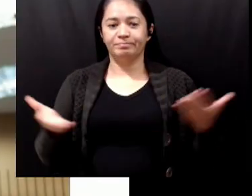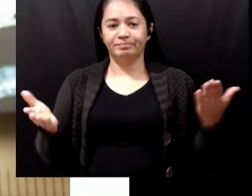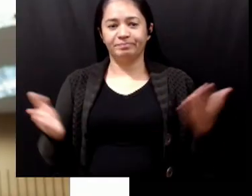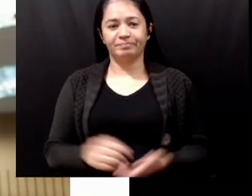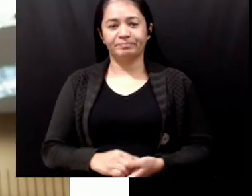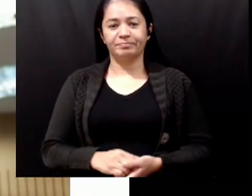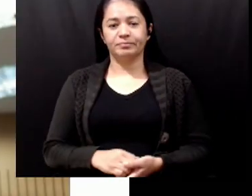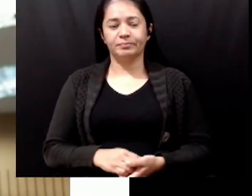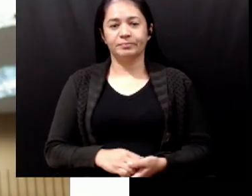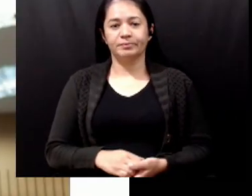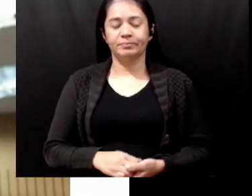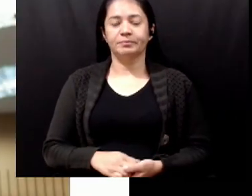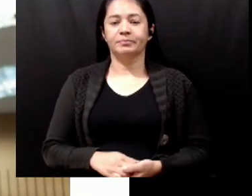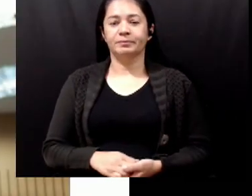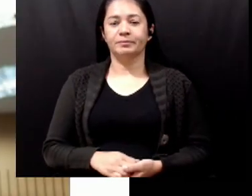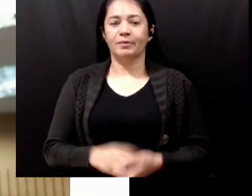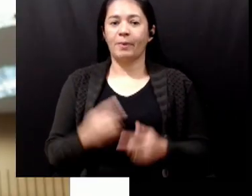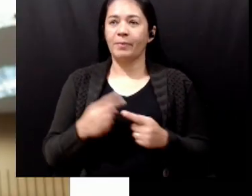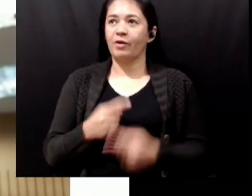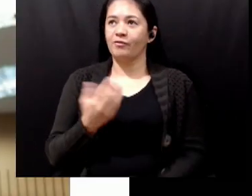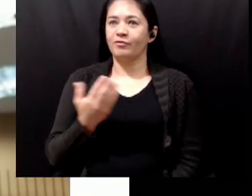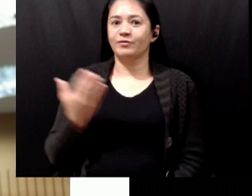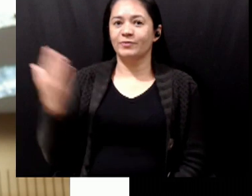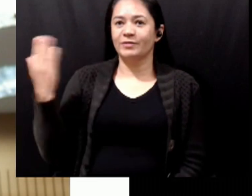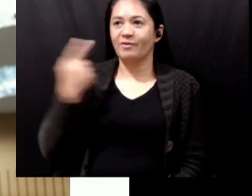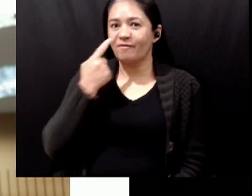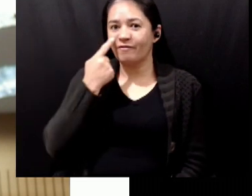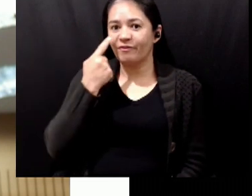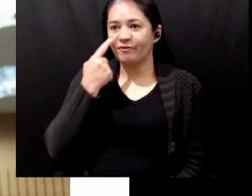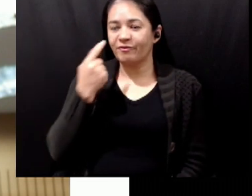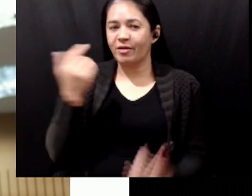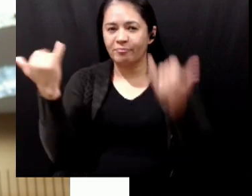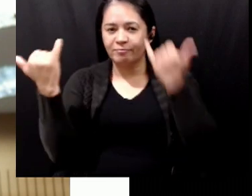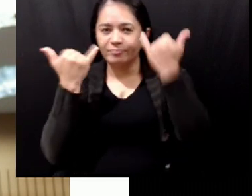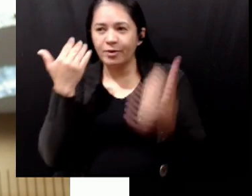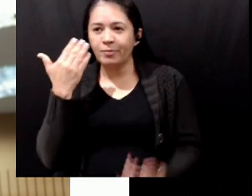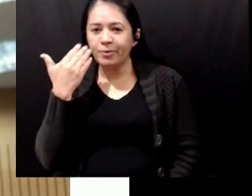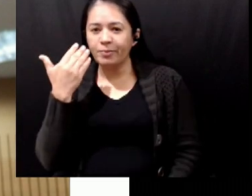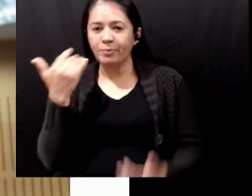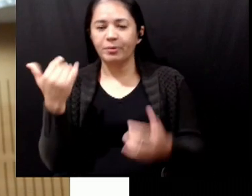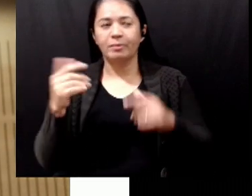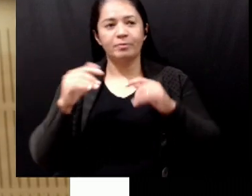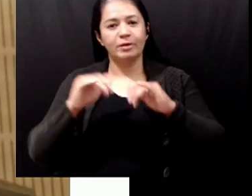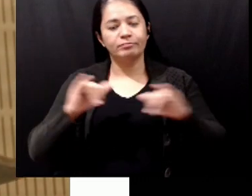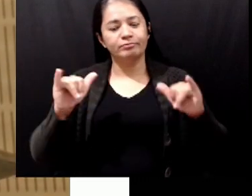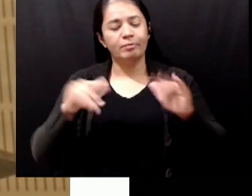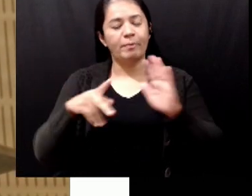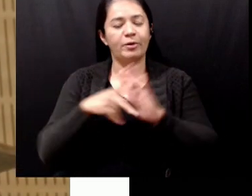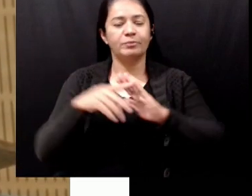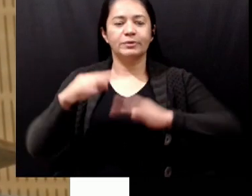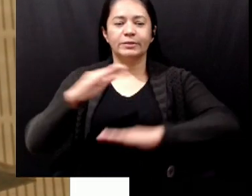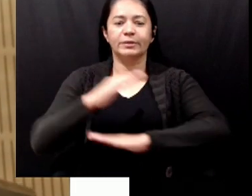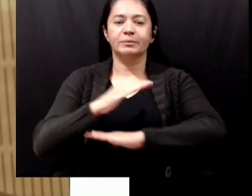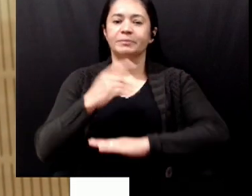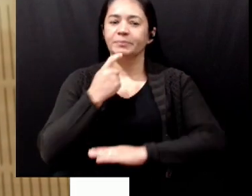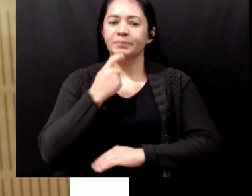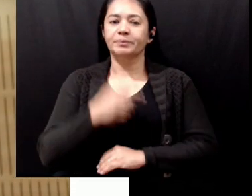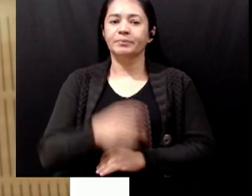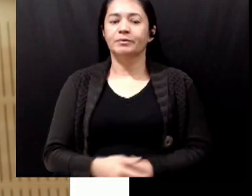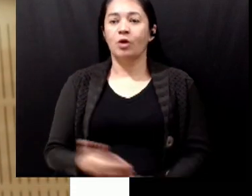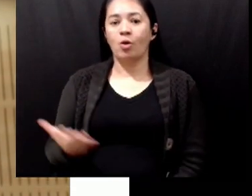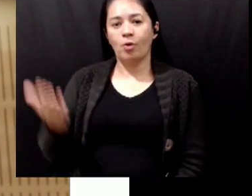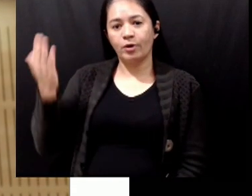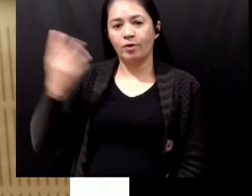campinas.sp.leg.br, porque aí você confere e fica muito bem informado sobre as notícias aqui da Câmara Municipal de Campinas. E olha só, o vereador Rodrigo